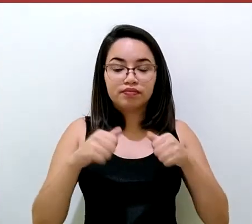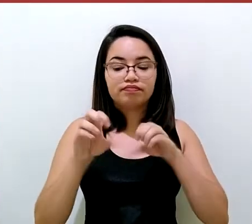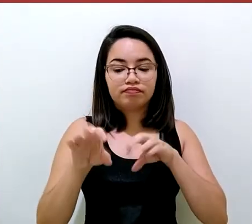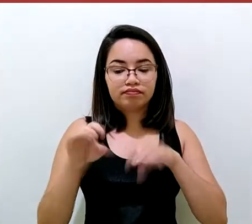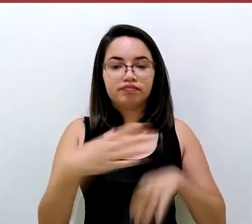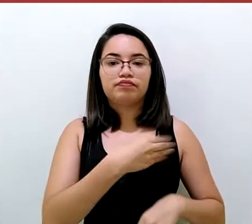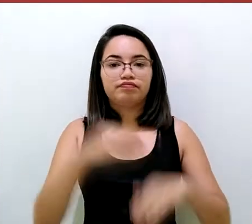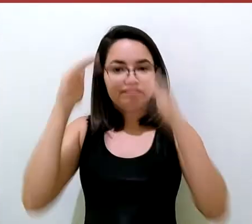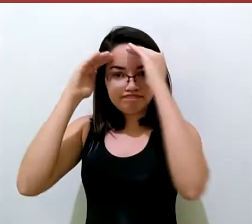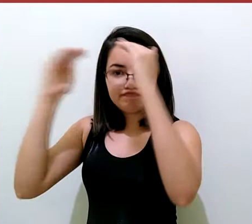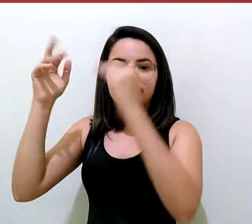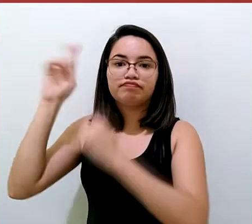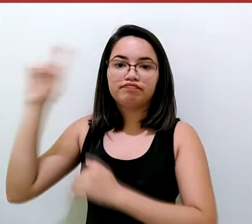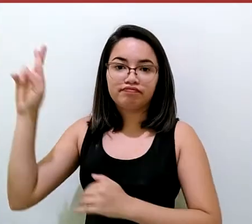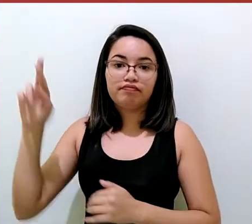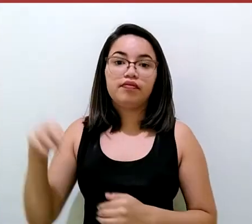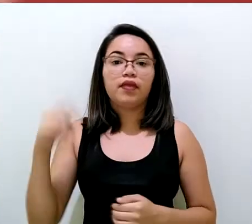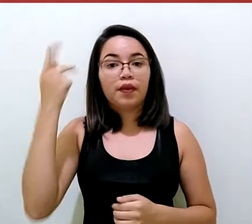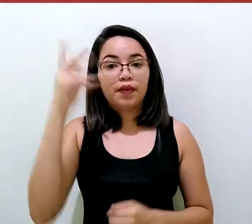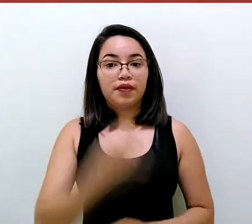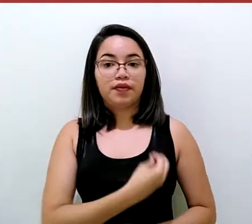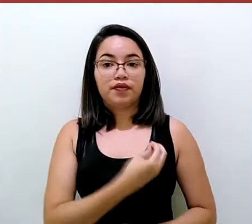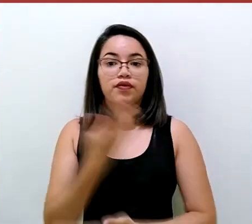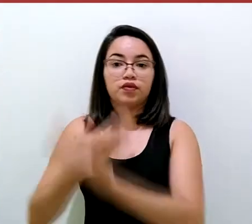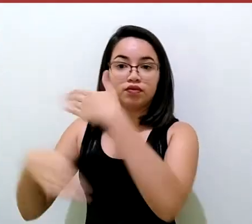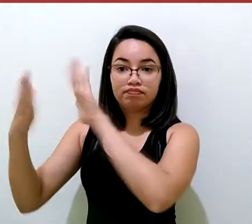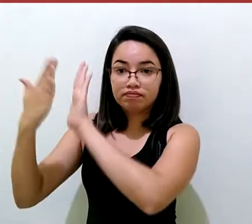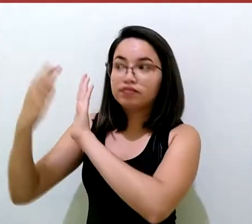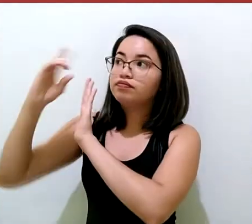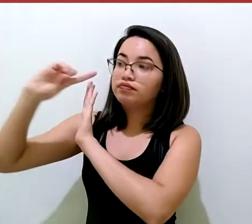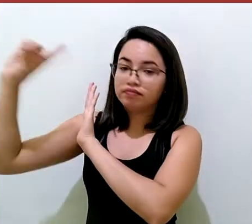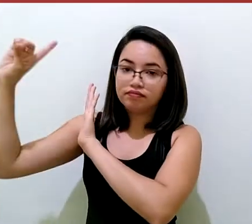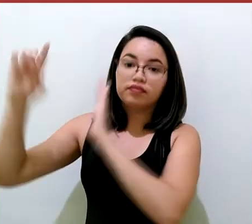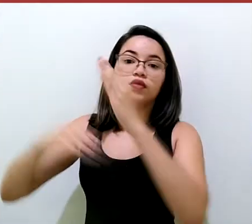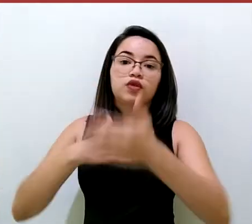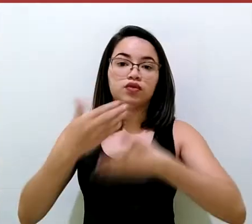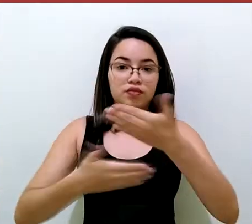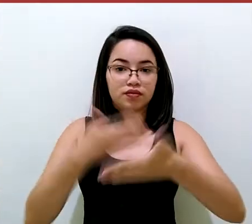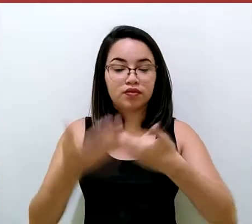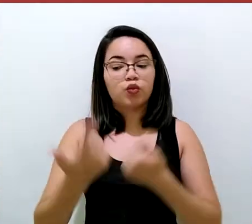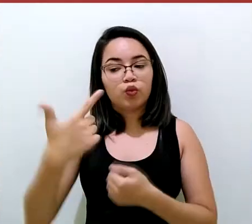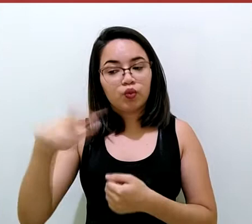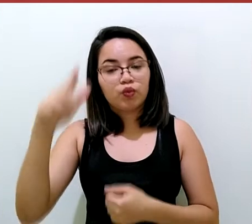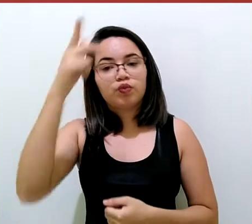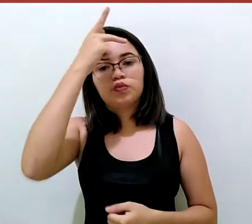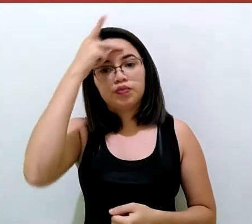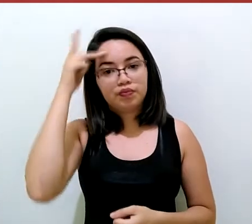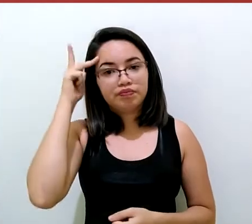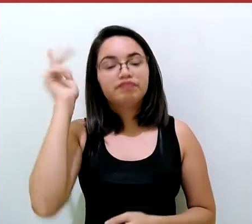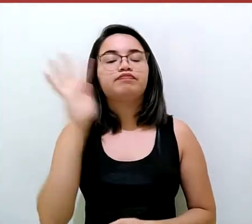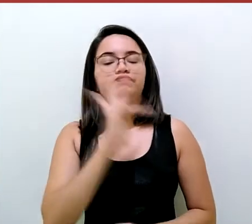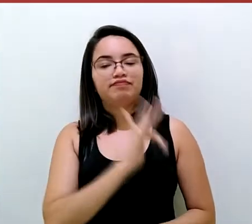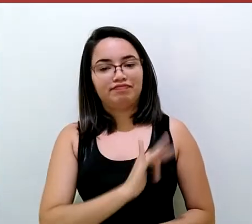Senhor, para assim poderem viver diante de Deus e se relacionar com outras